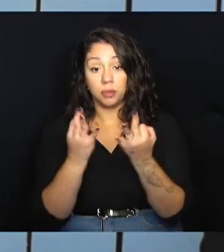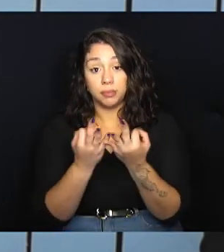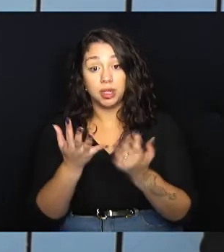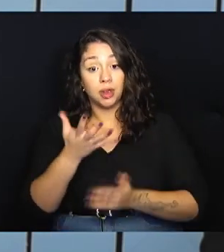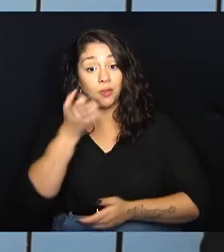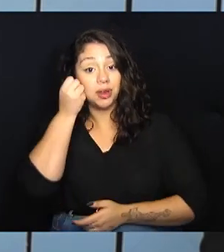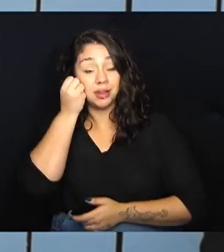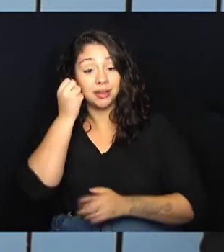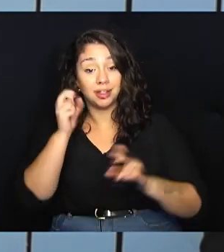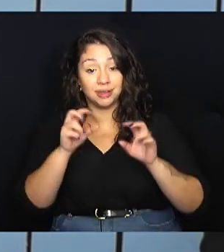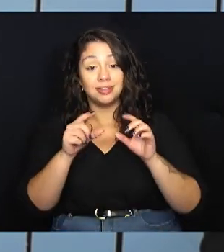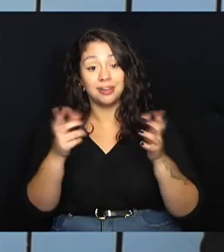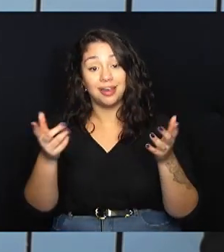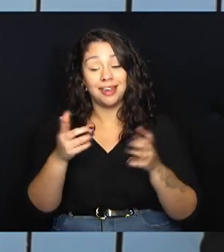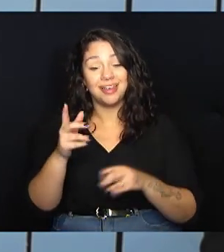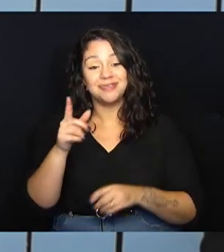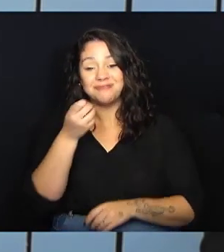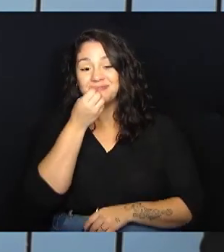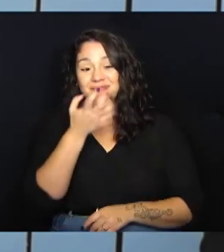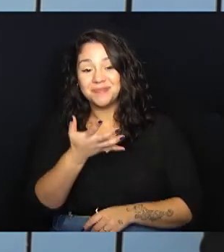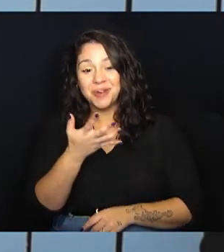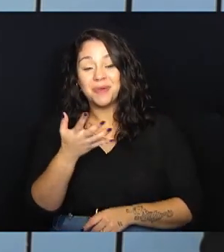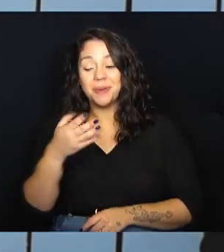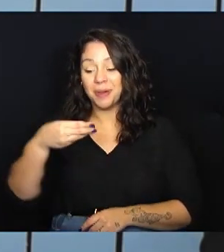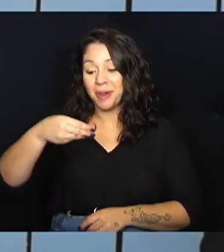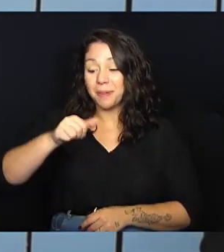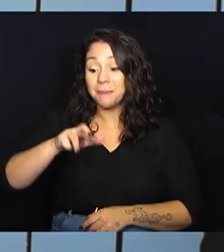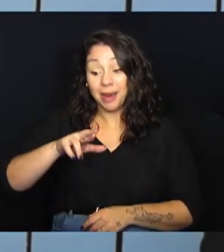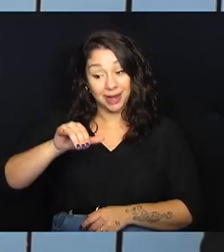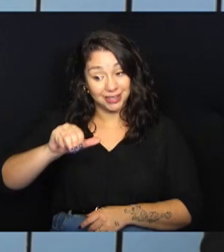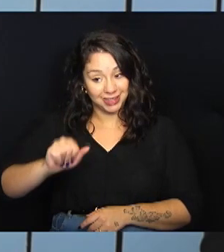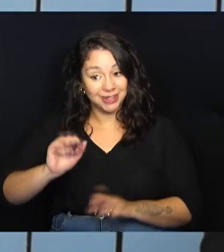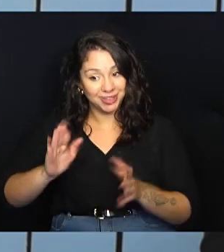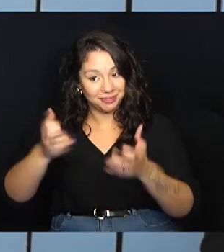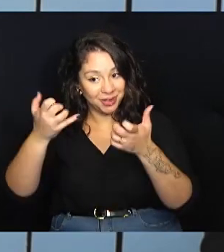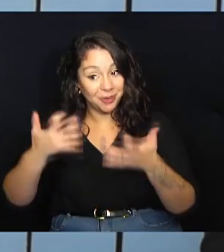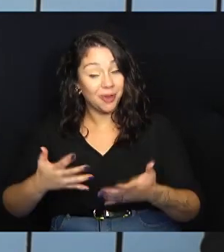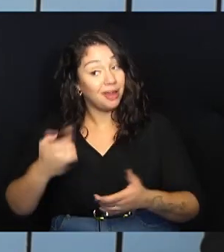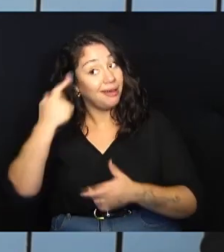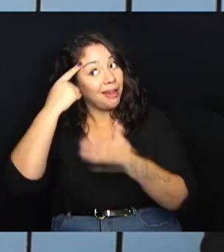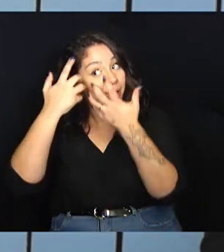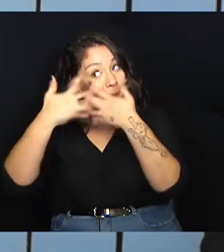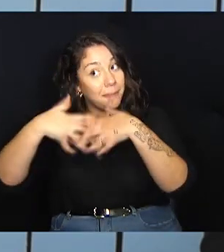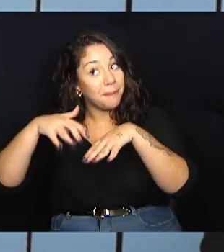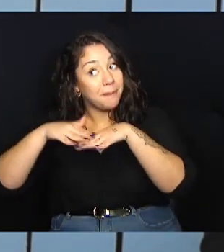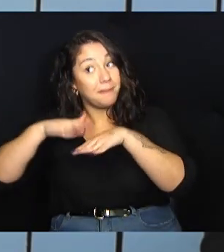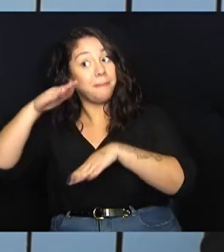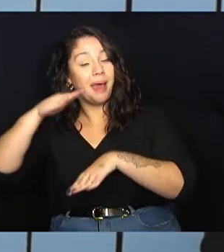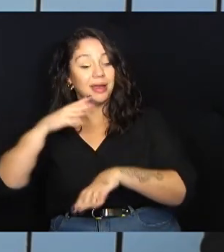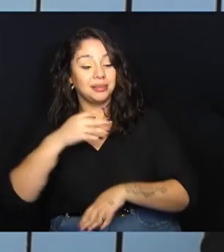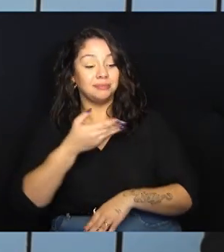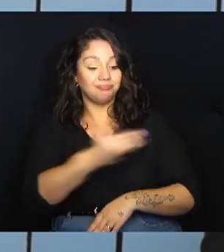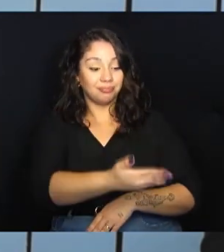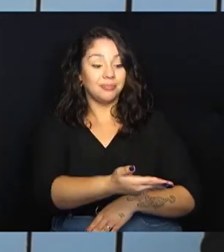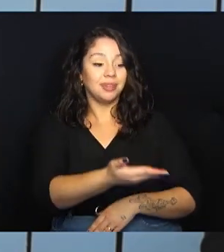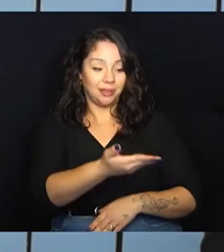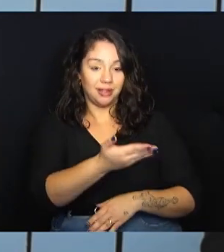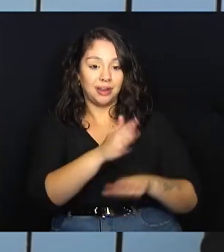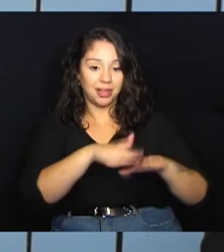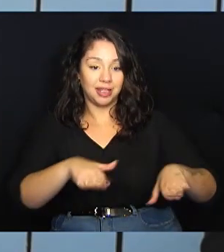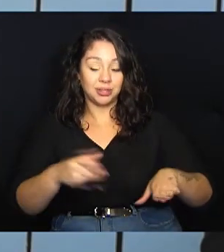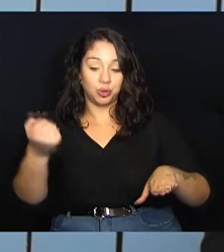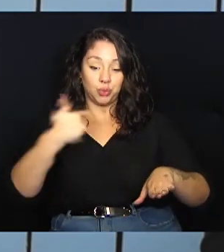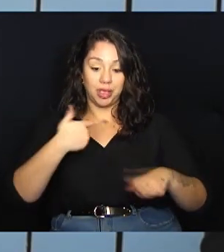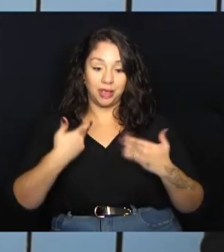muito da fala da Márcia, a gente pensa menos na gente, mais na criança, né? Então, é realmente uma doação, você